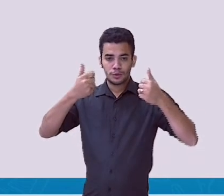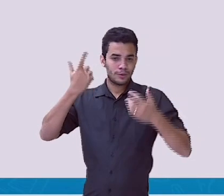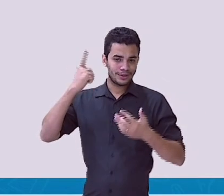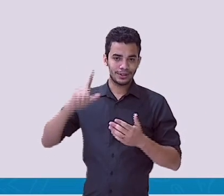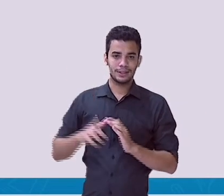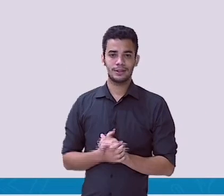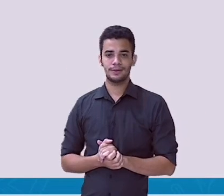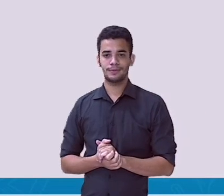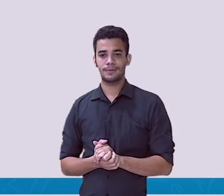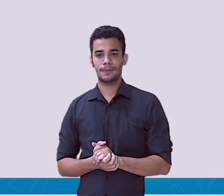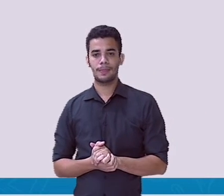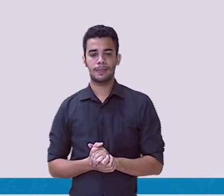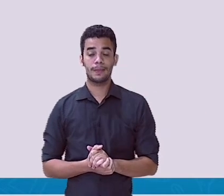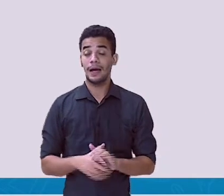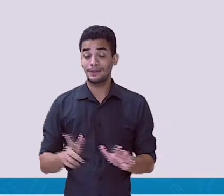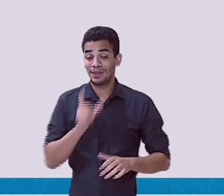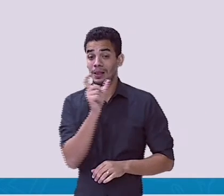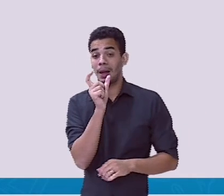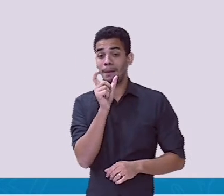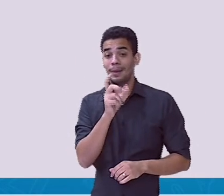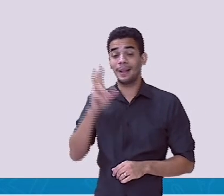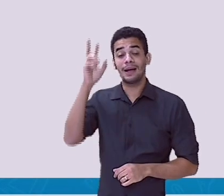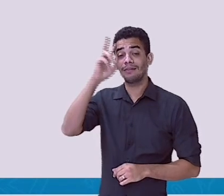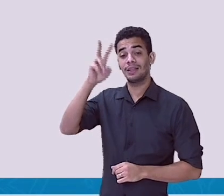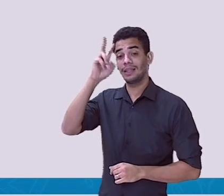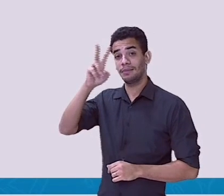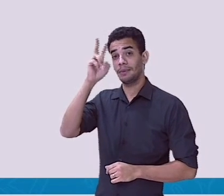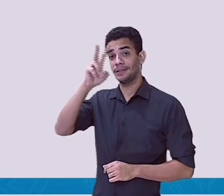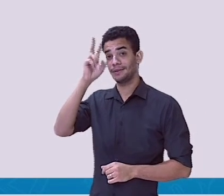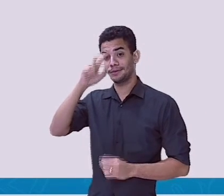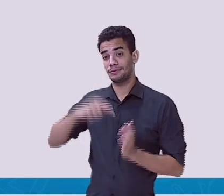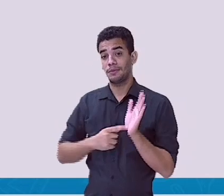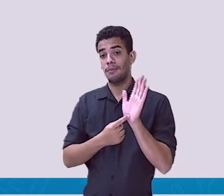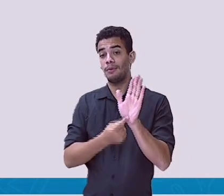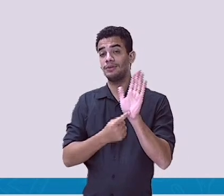gente? Aqui, ó, no caso,